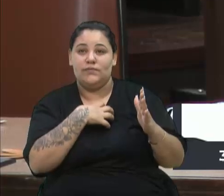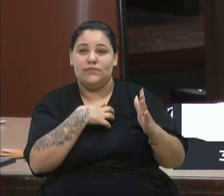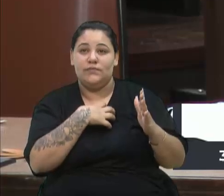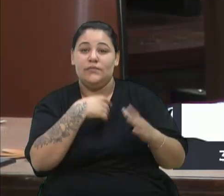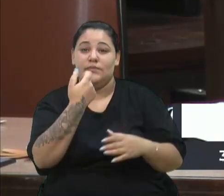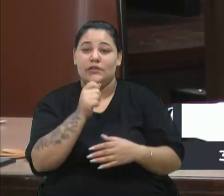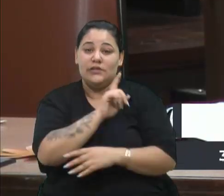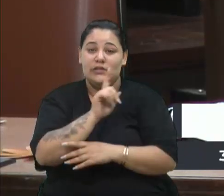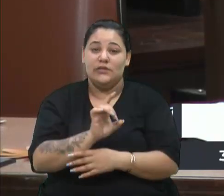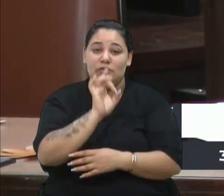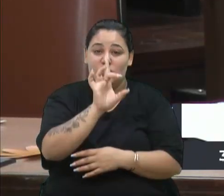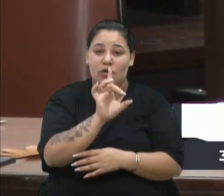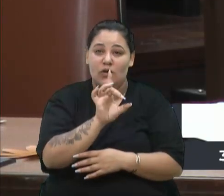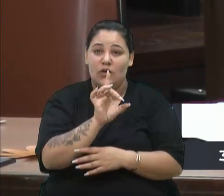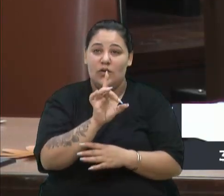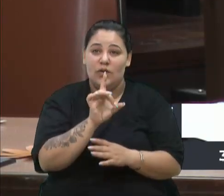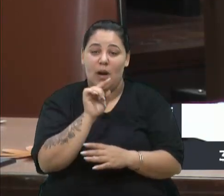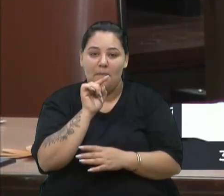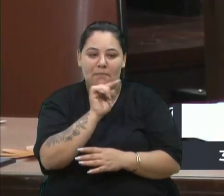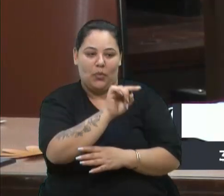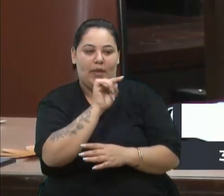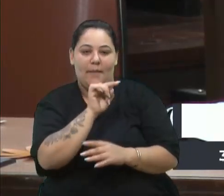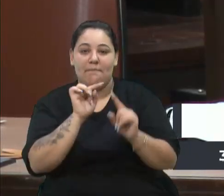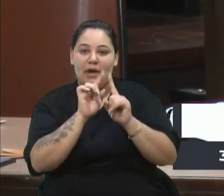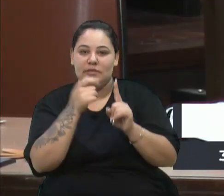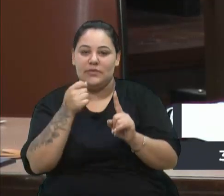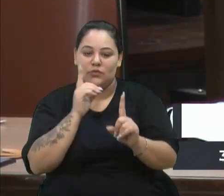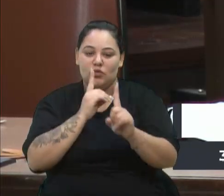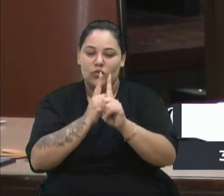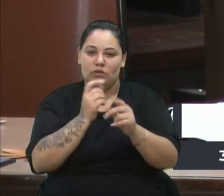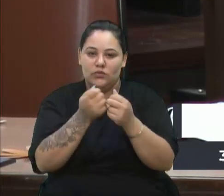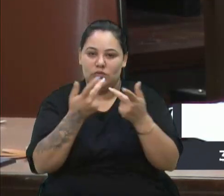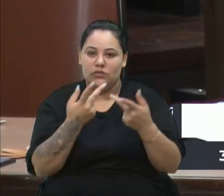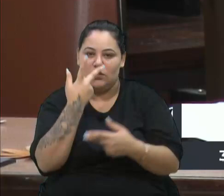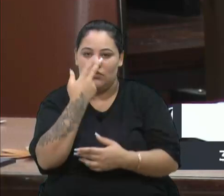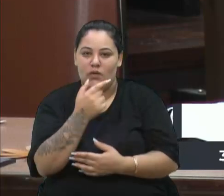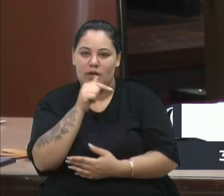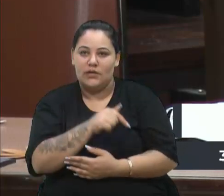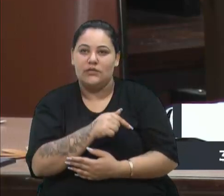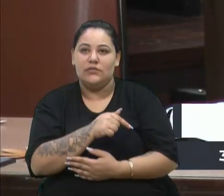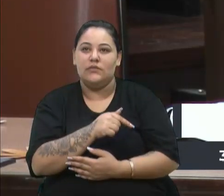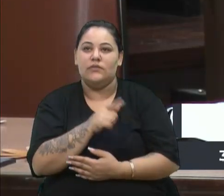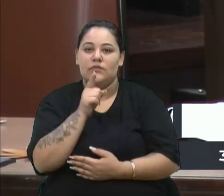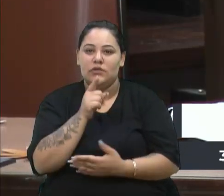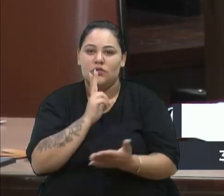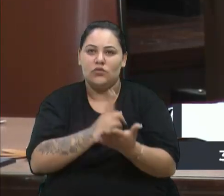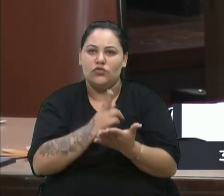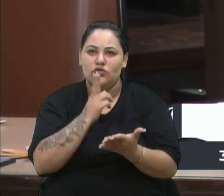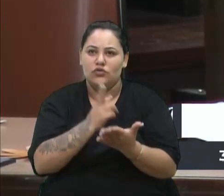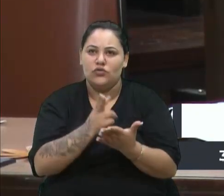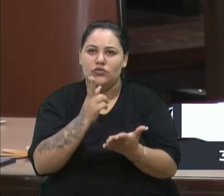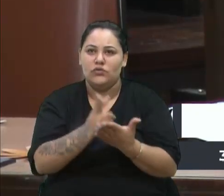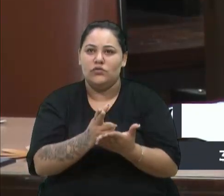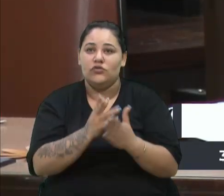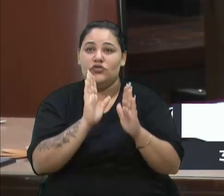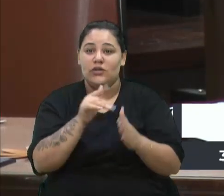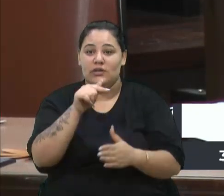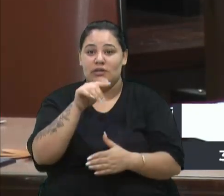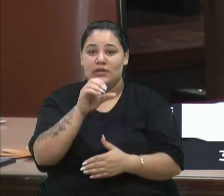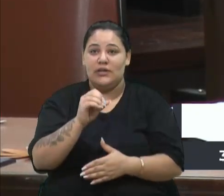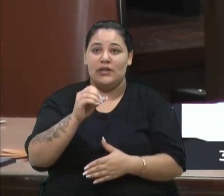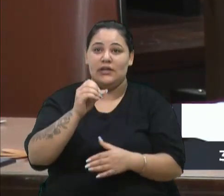Não somente apontar, mas buscar soluções como essa, vereador. Parabéns, senhor incansável, né? Já passou da casa dos 70 e